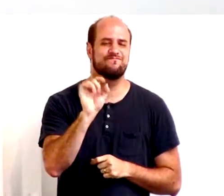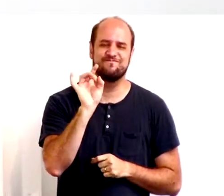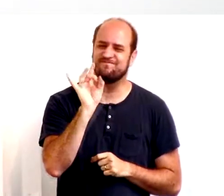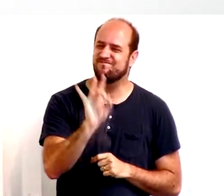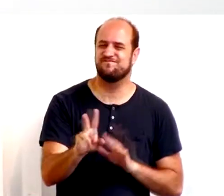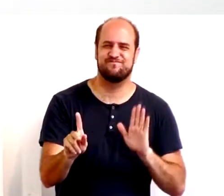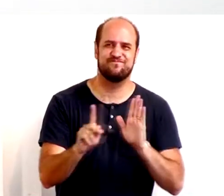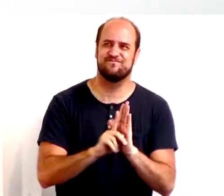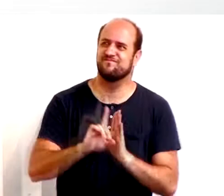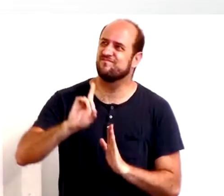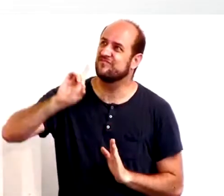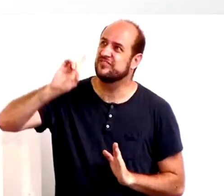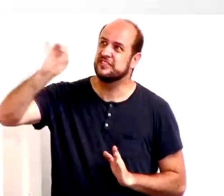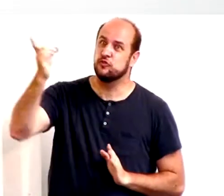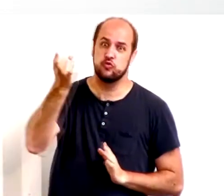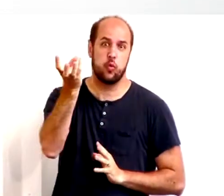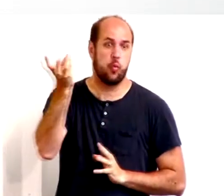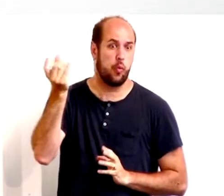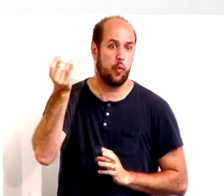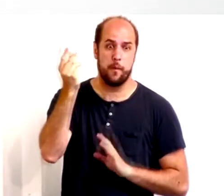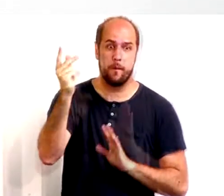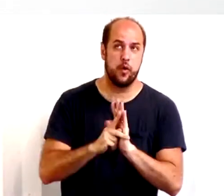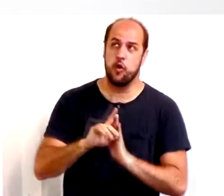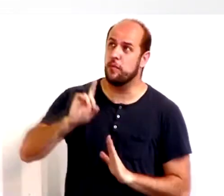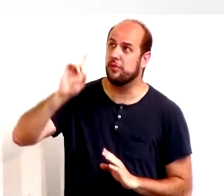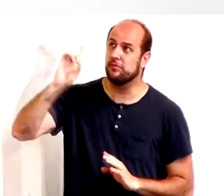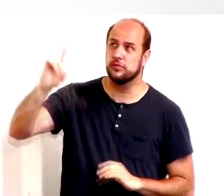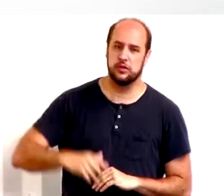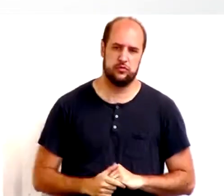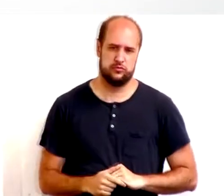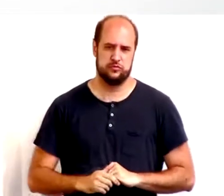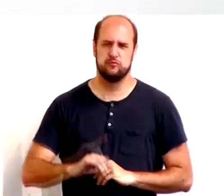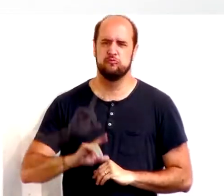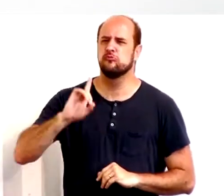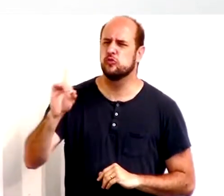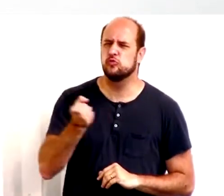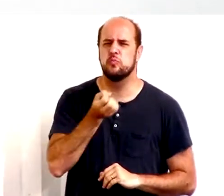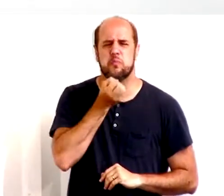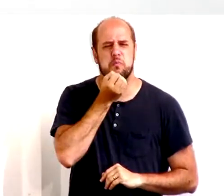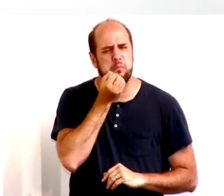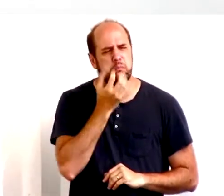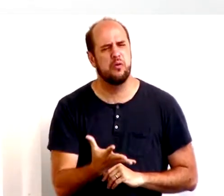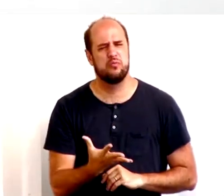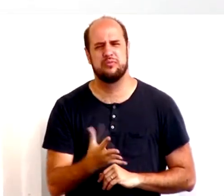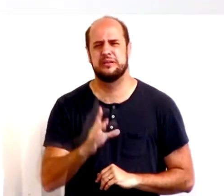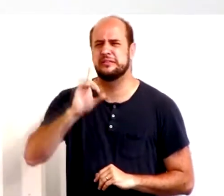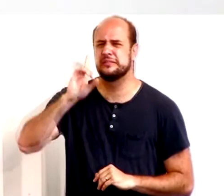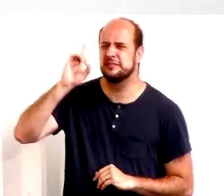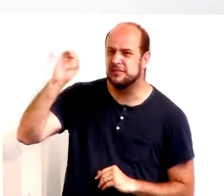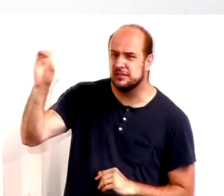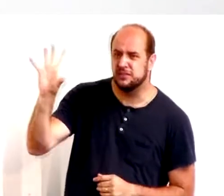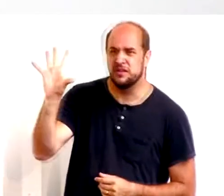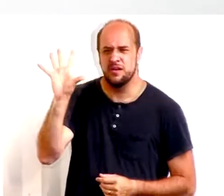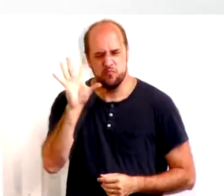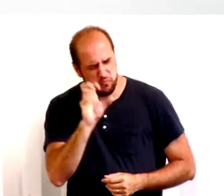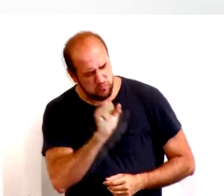Deus. Essas são suas virtudes. Deus é bom. Deus é amor,